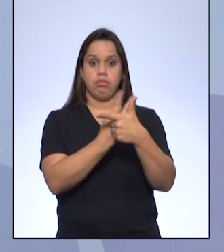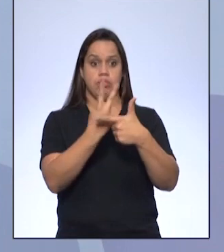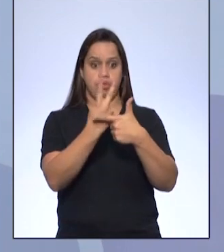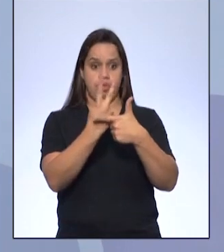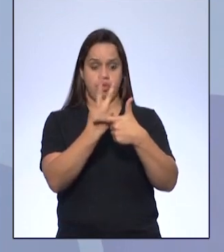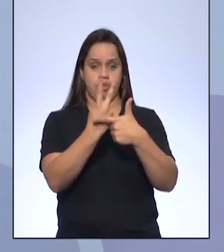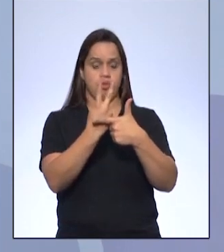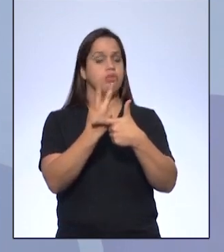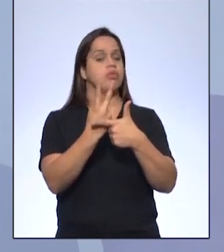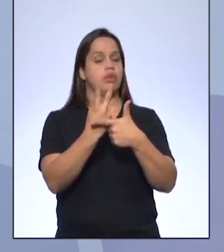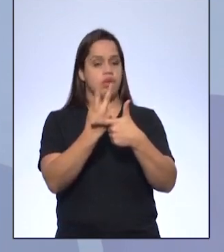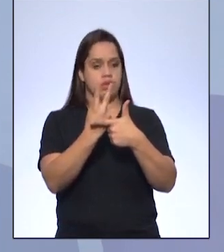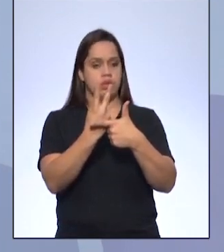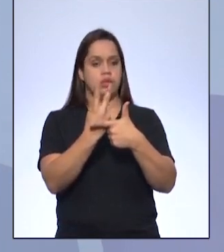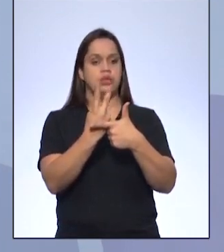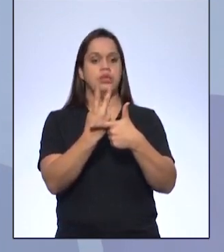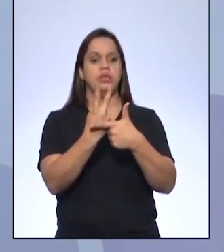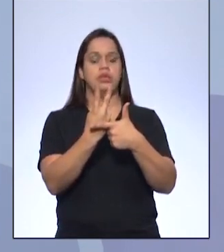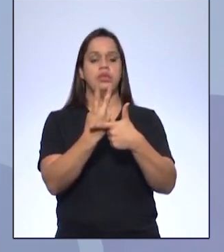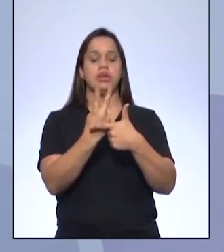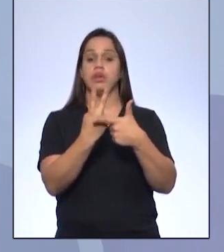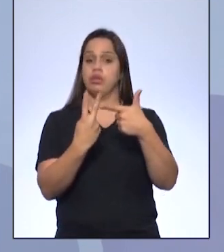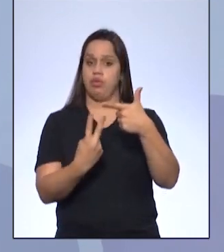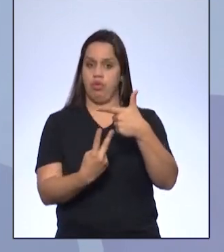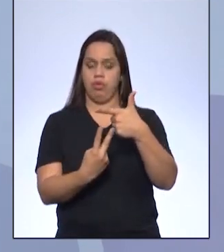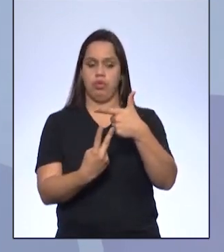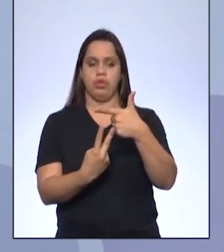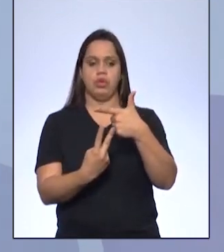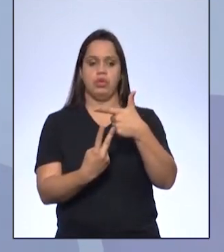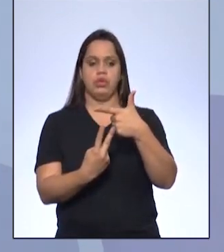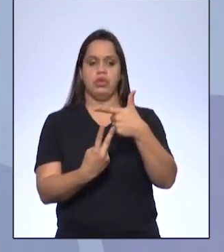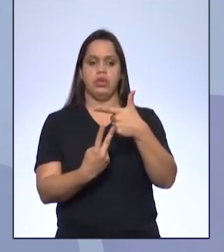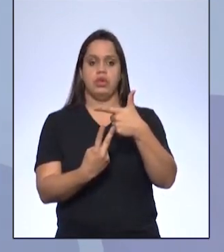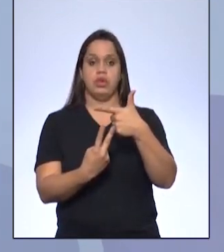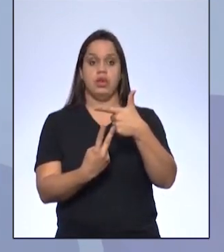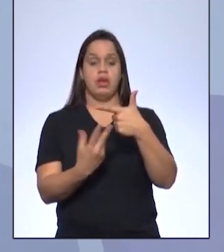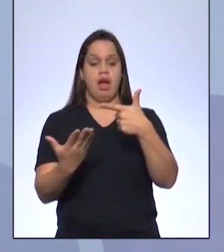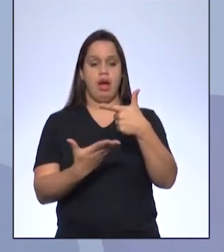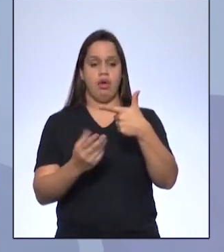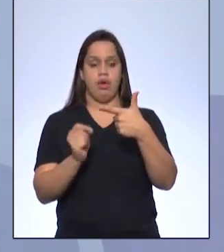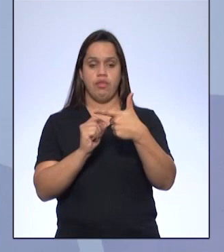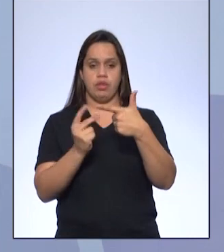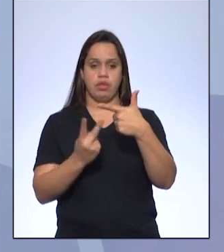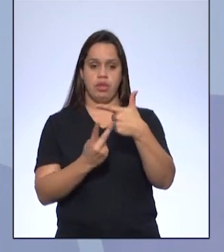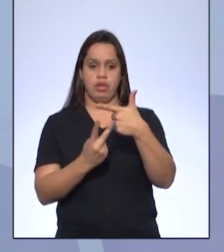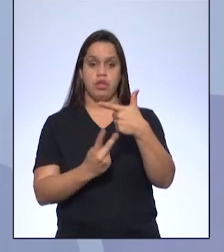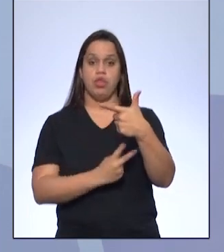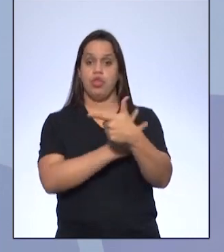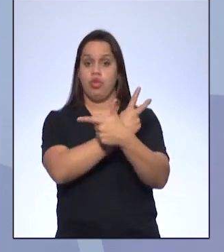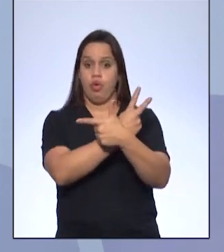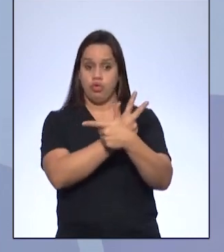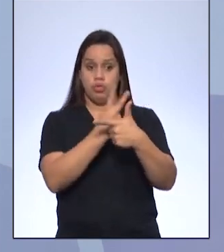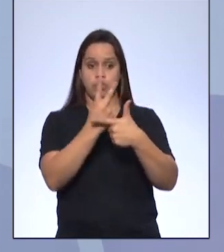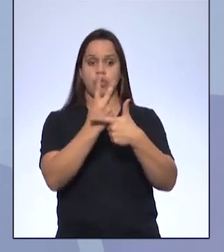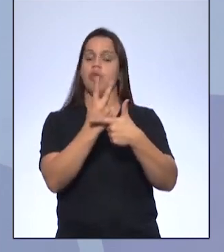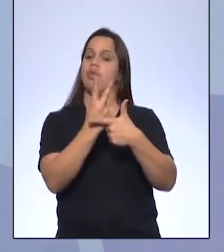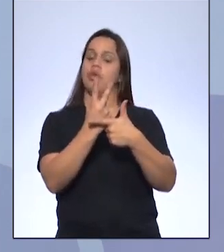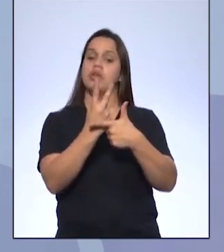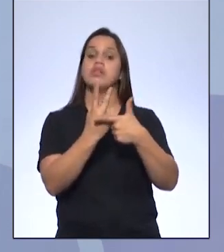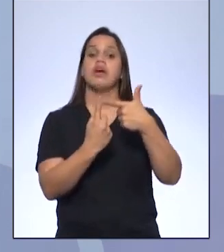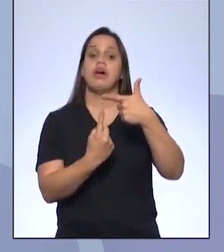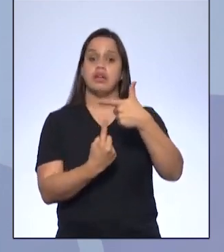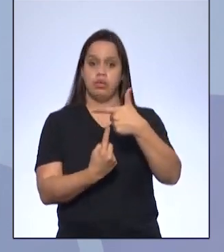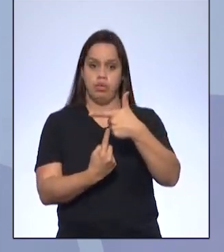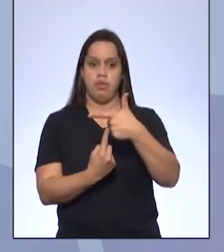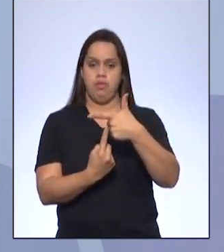porque 4 dividido por 2 é 2. E agora, por 2, porque 2 dividido por